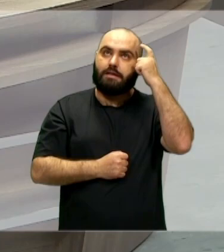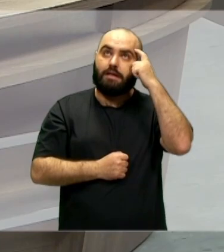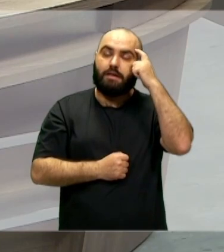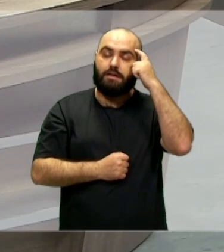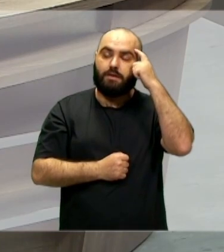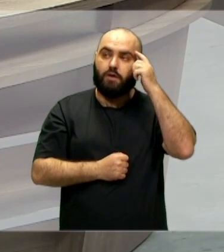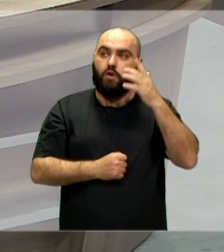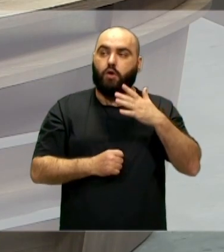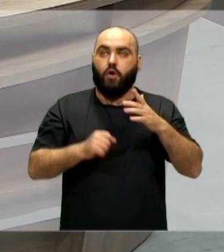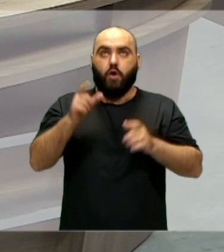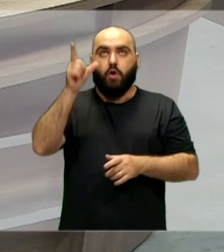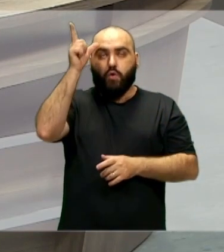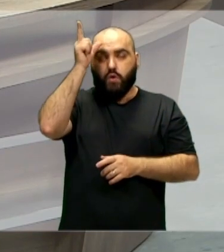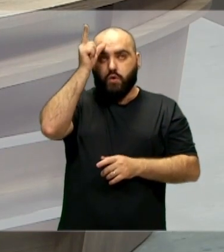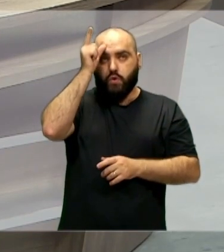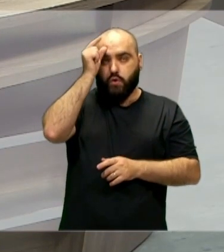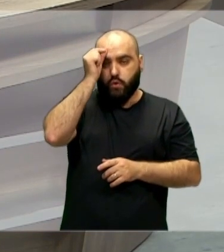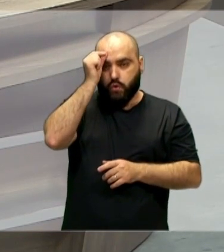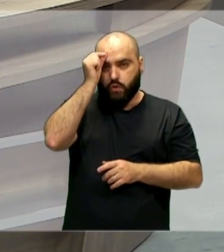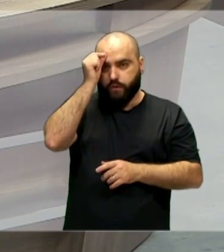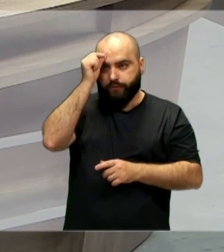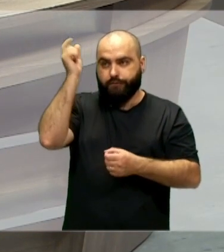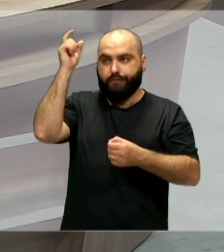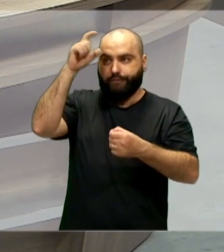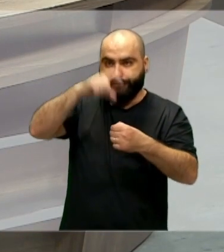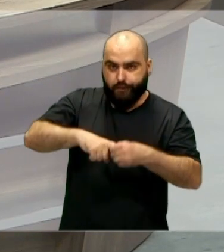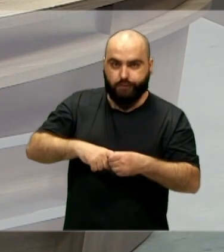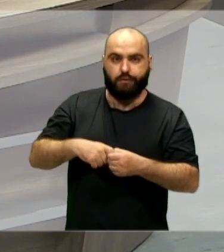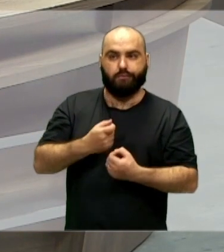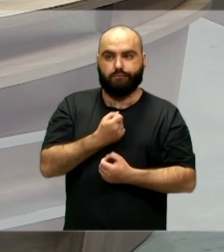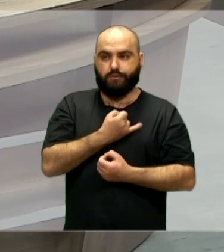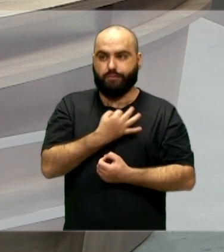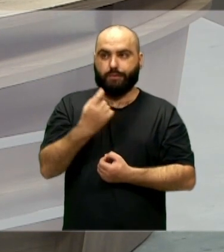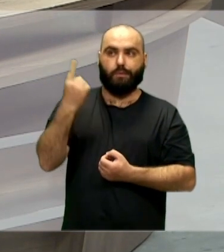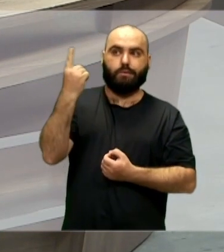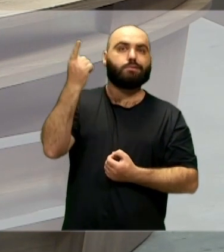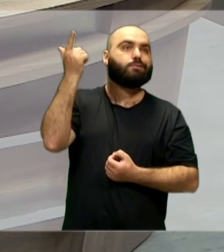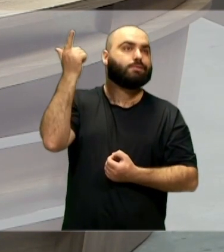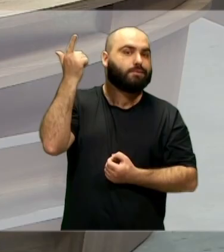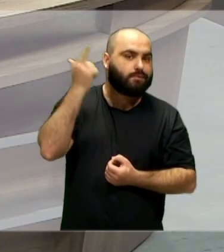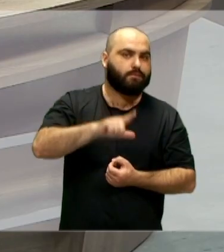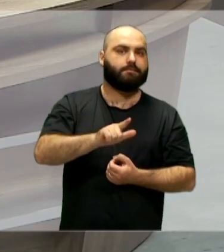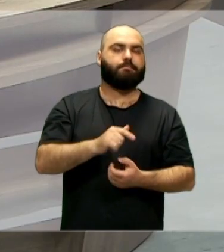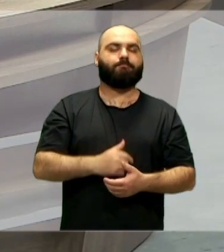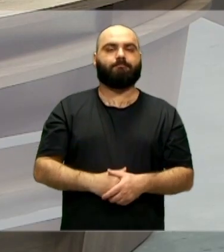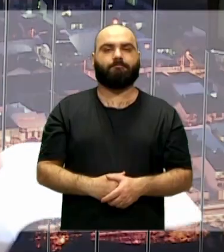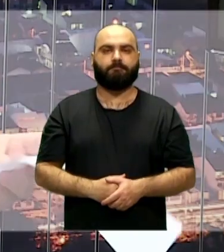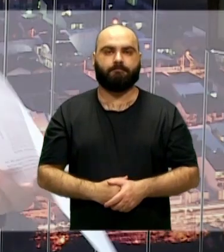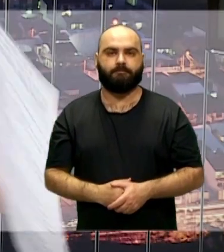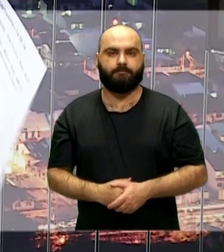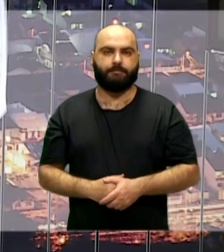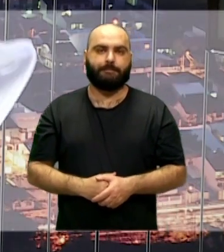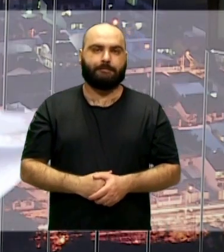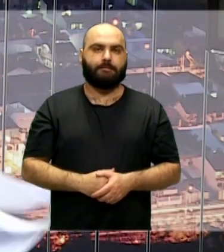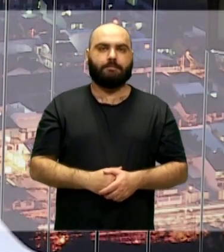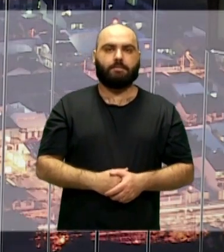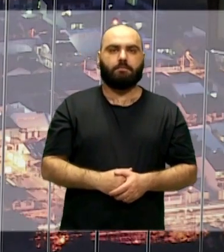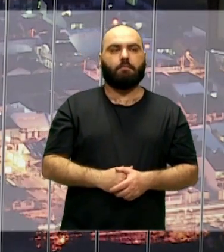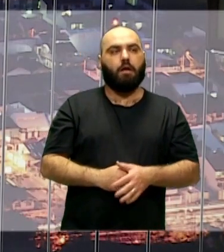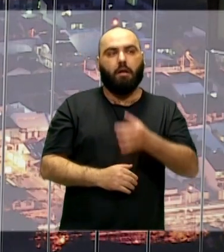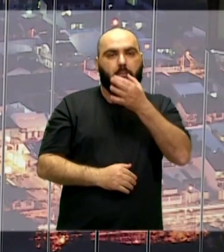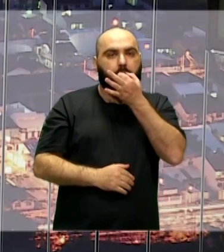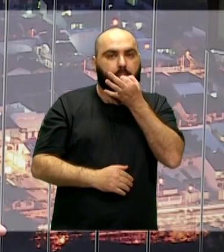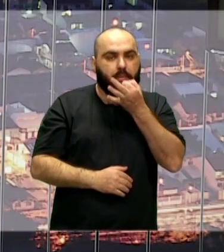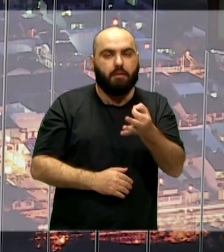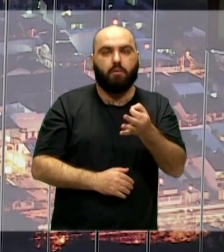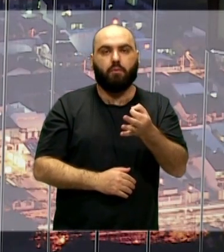num topo de um ranking horroroso, né? O que fazer, na opinião de